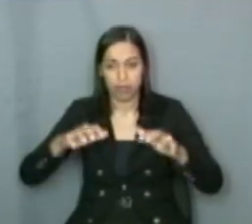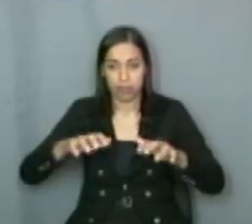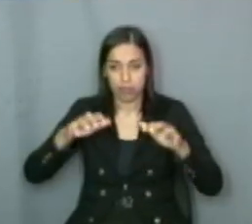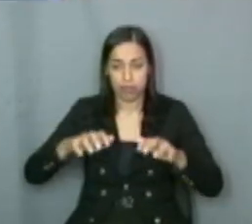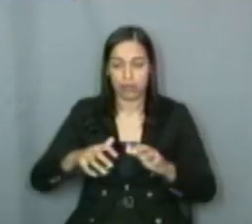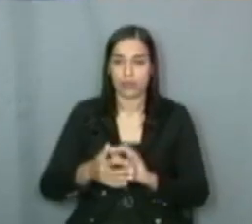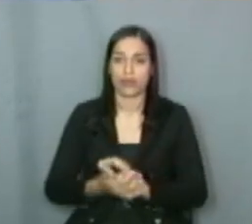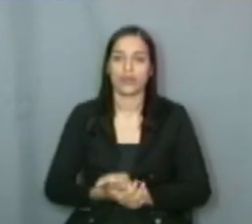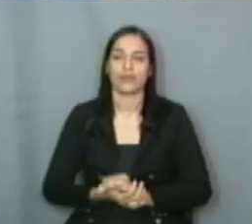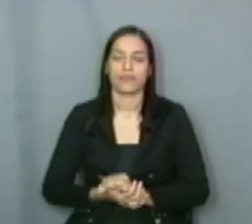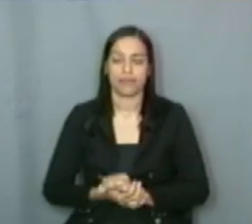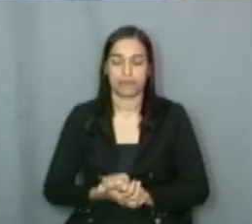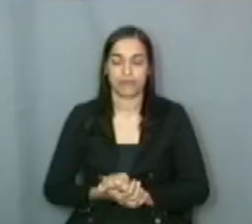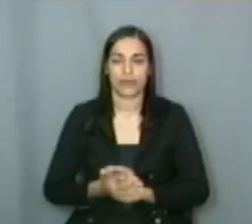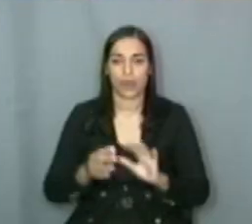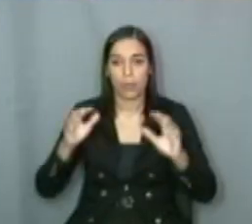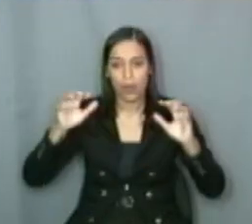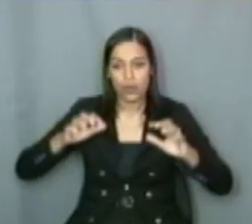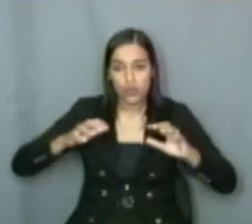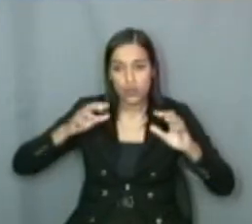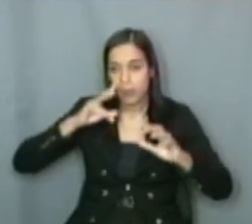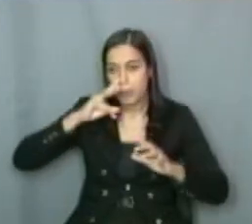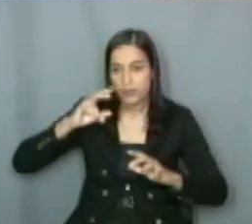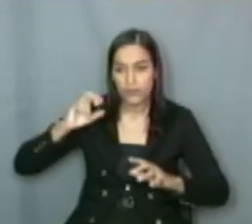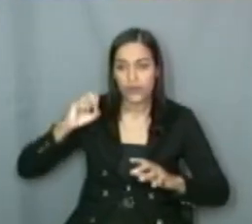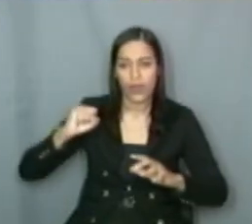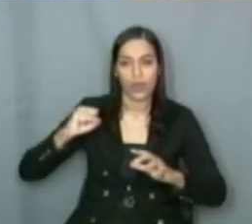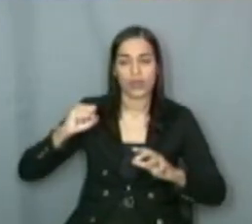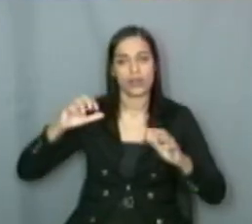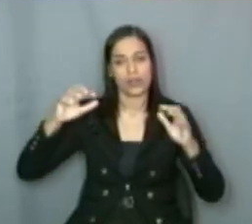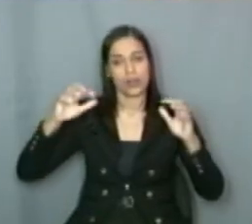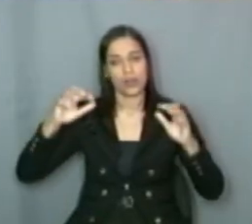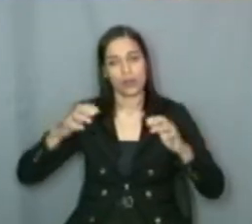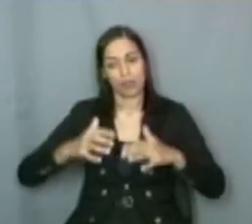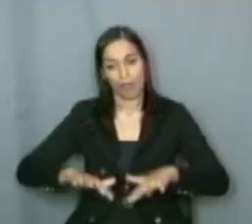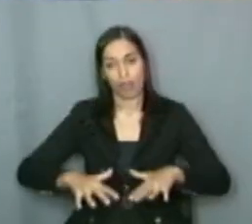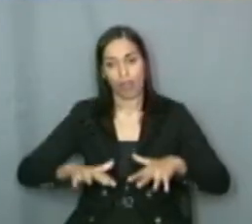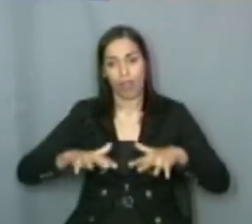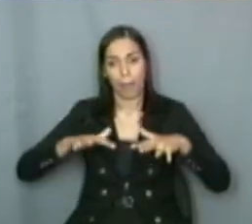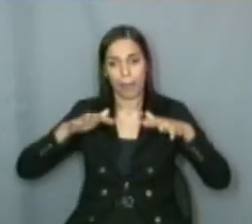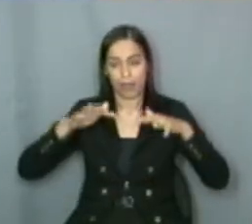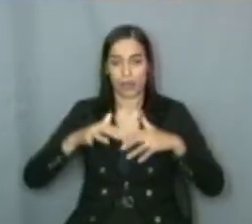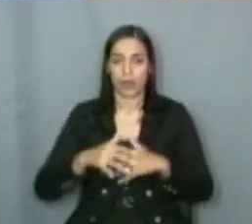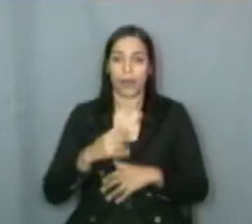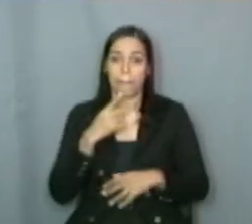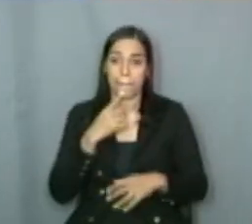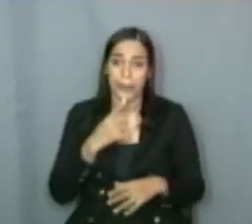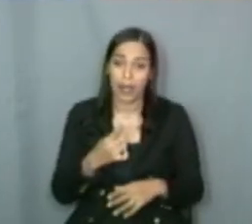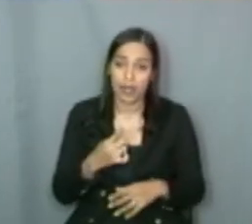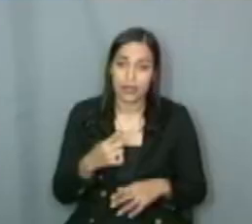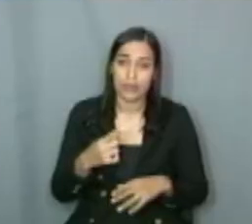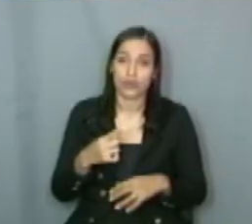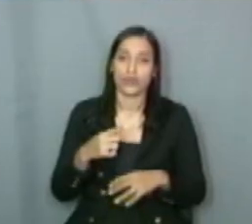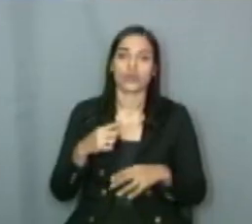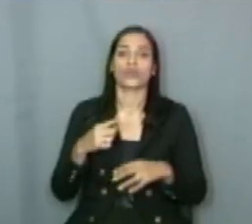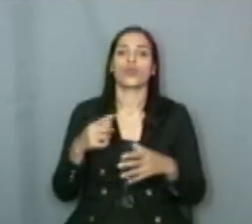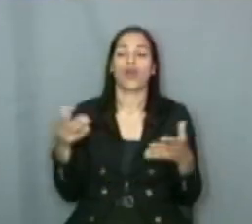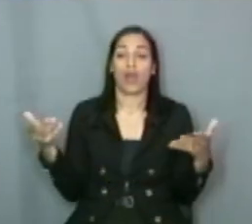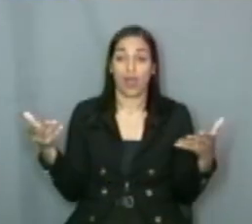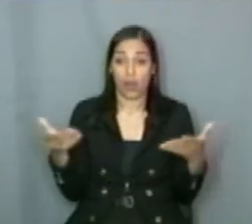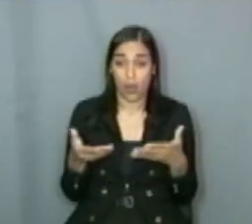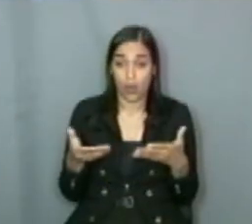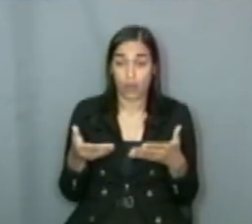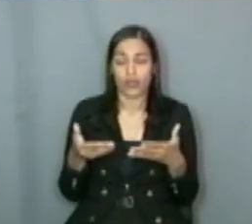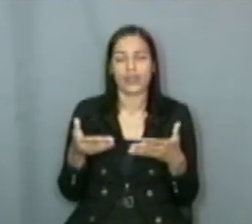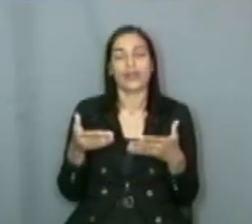em que pode acontecer uma chuva mais forte, em que pode acontecer um alagamento. Nós estamos perto de mais uma lua nova, mais uma